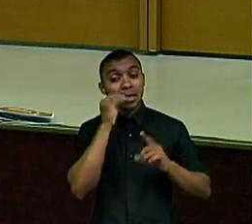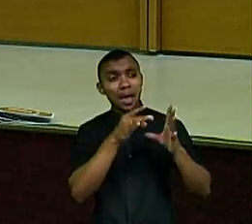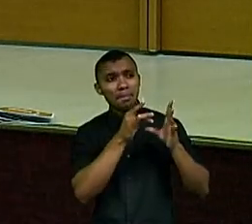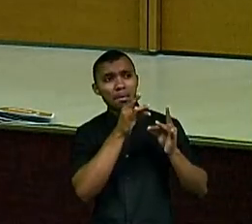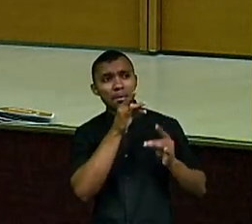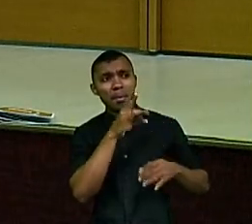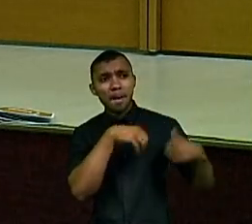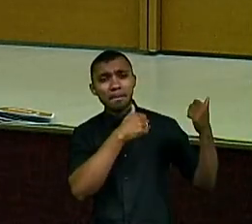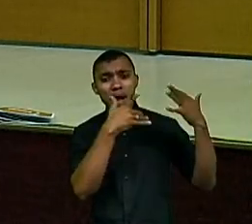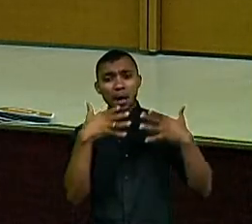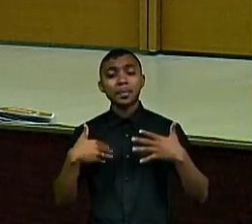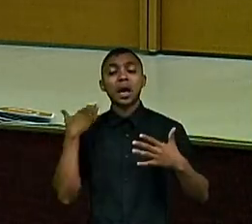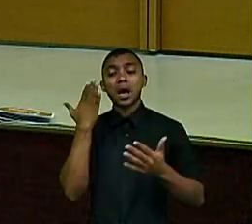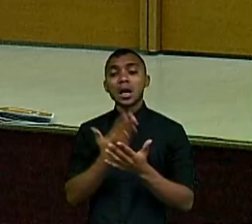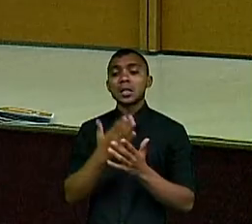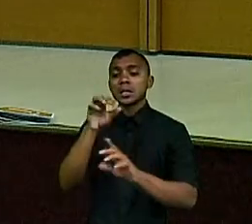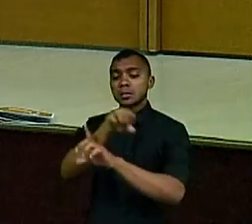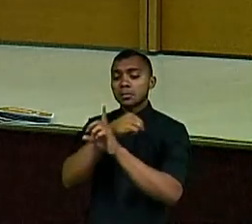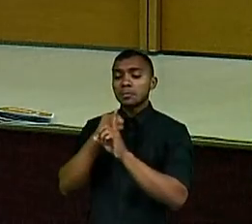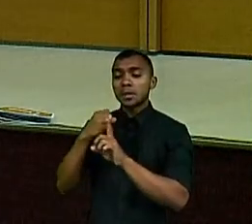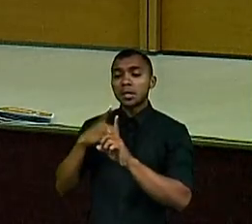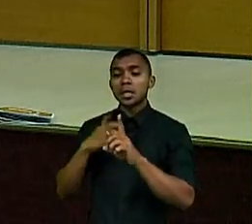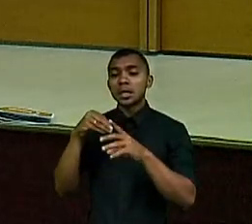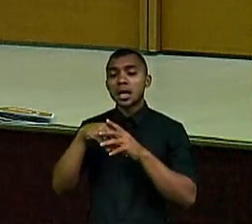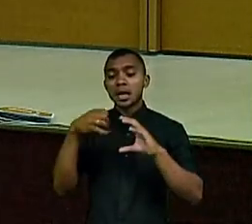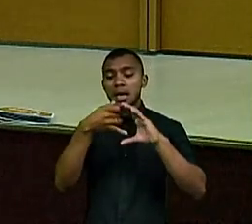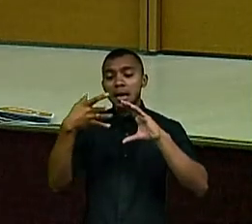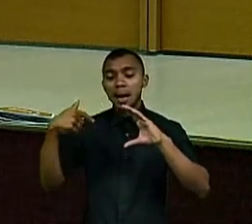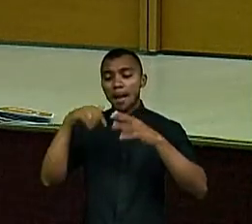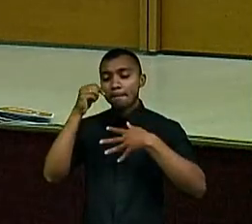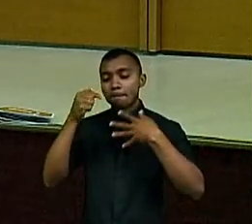temáticas até hoje a sociologia tem como os principais xenofobia